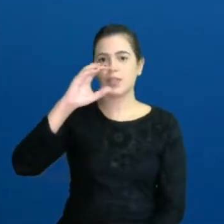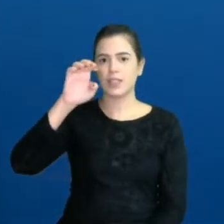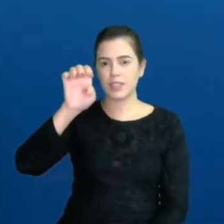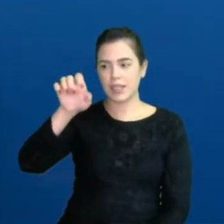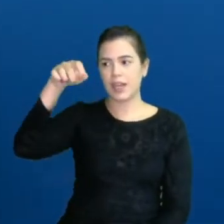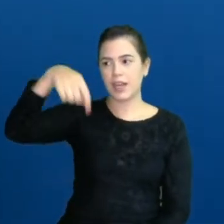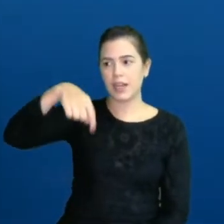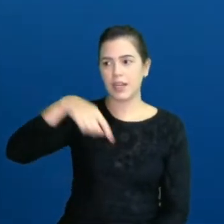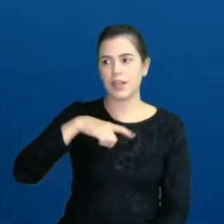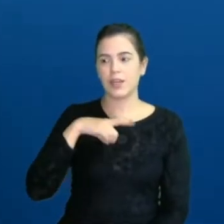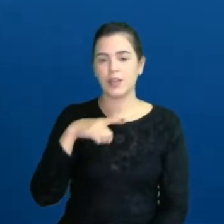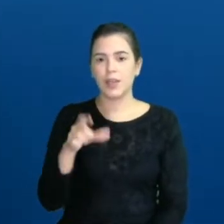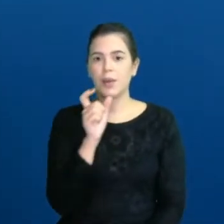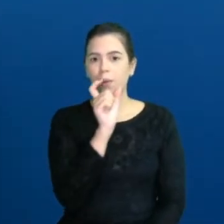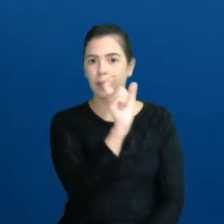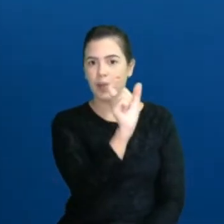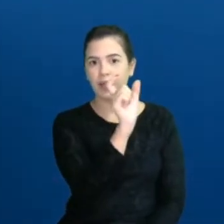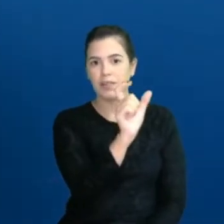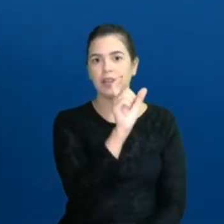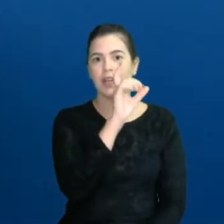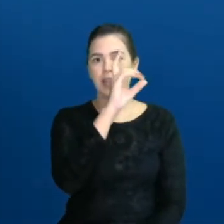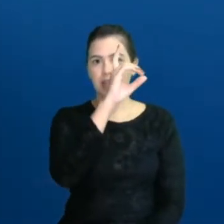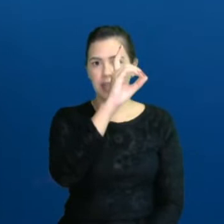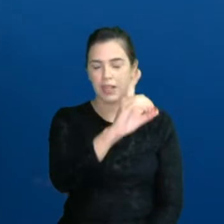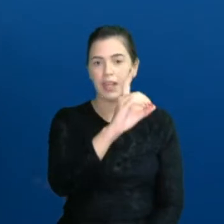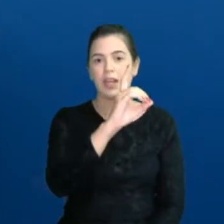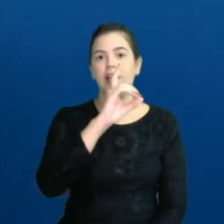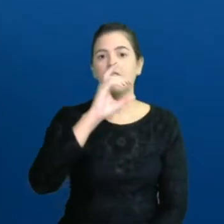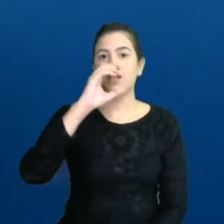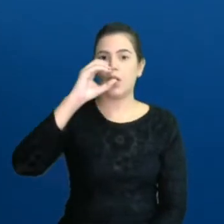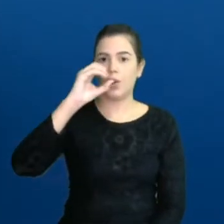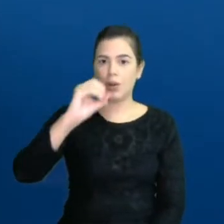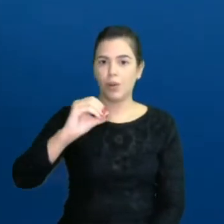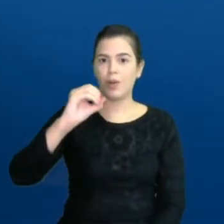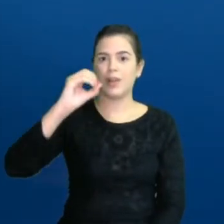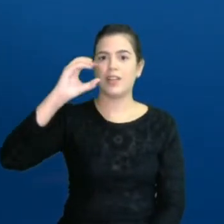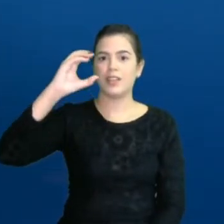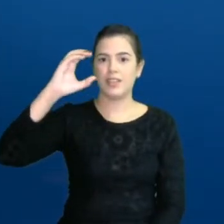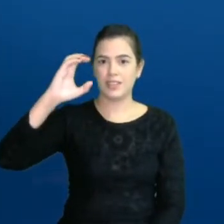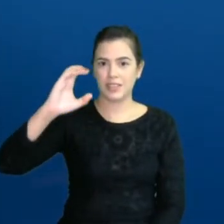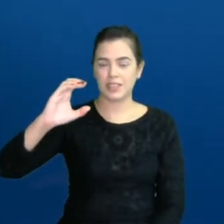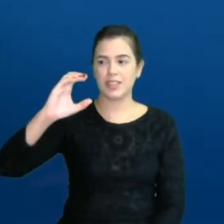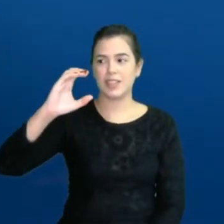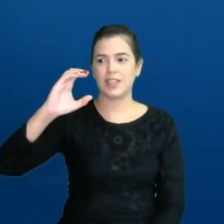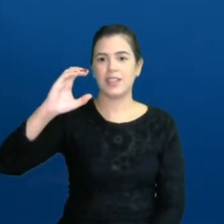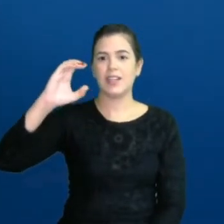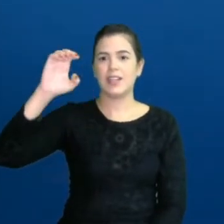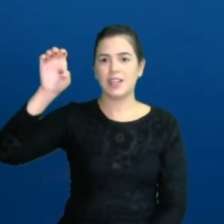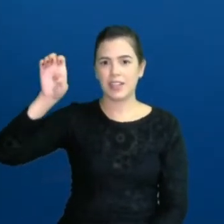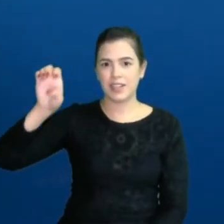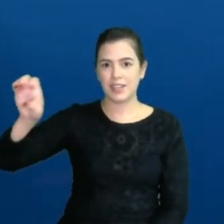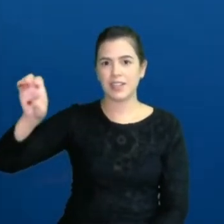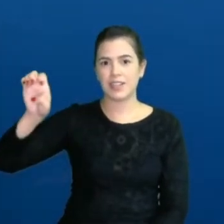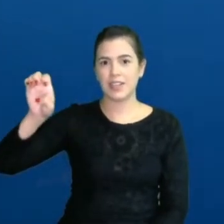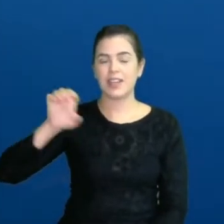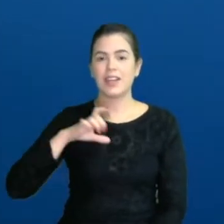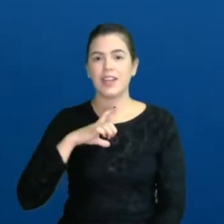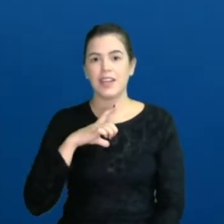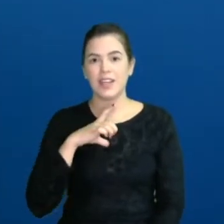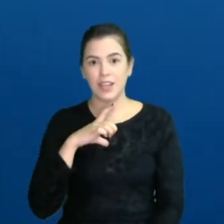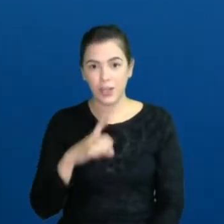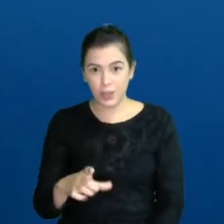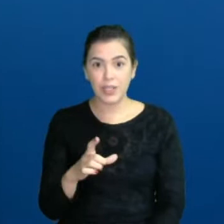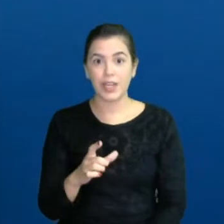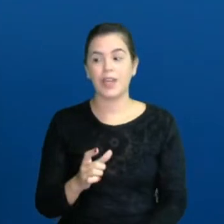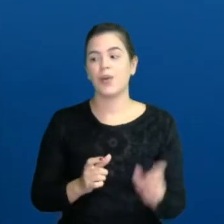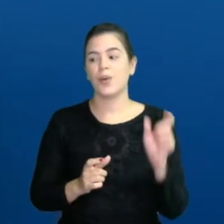D, a letra O, a letra C e a letra E. Então, eu tenho